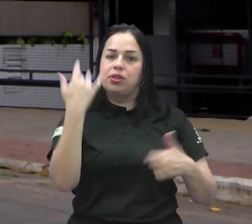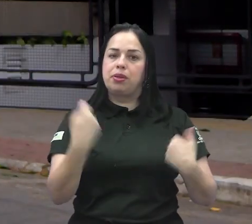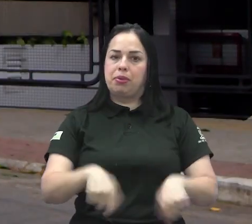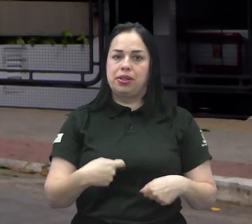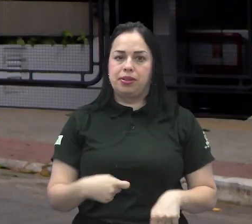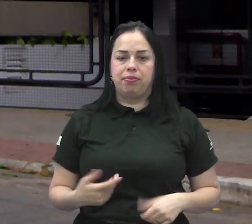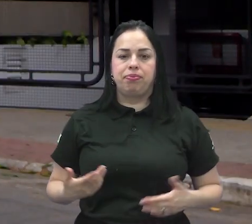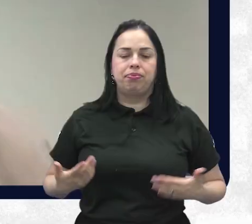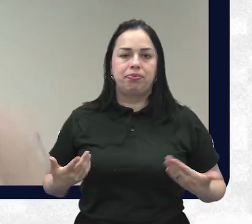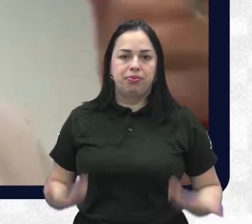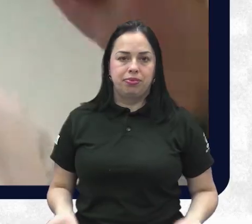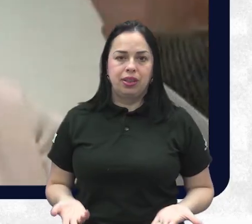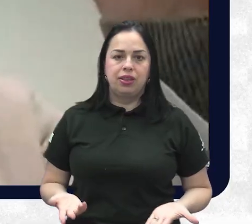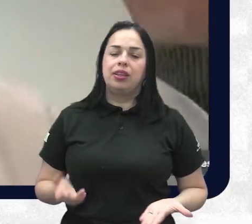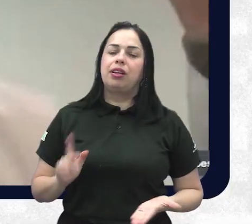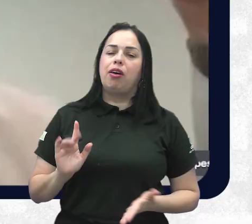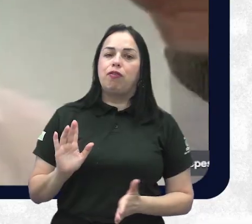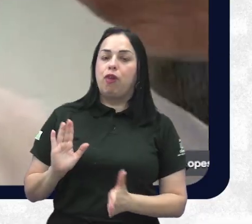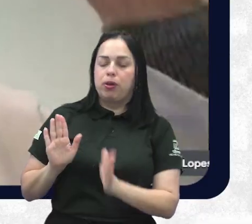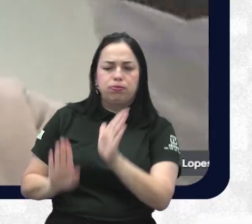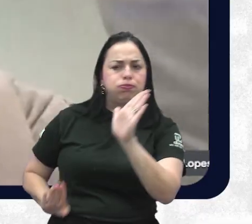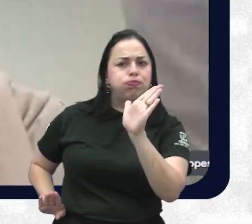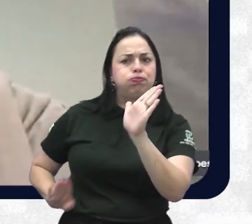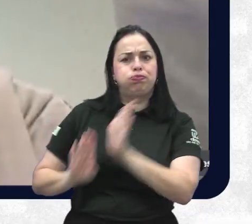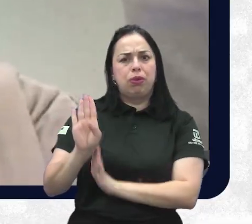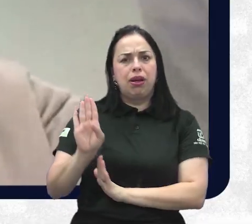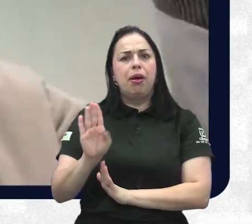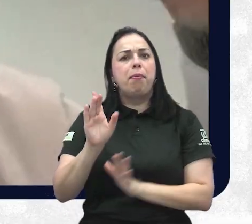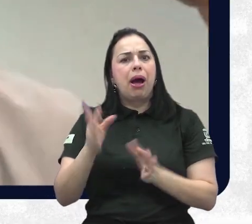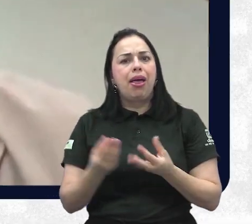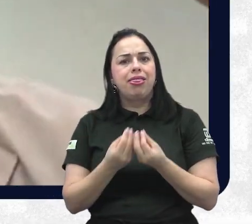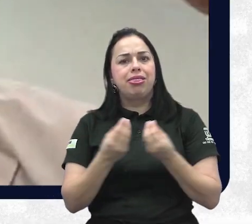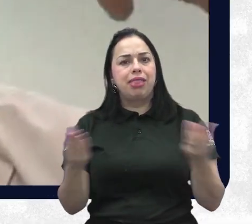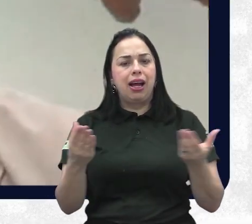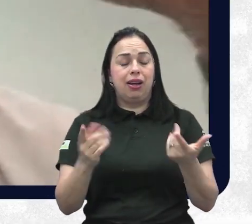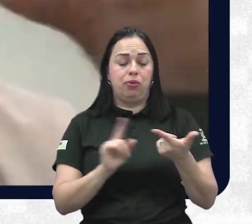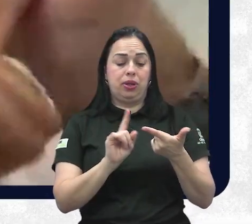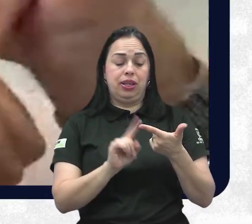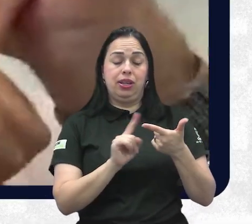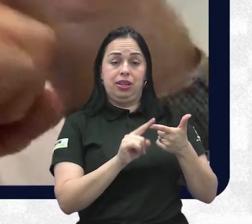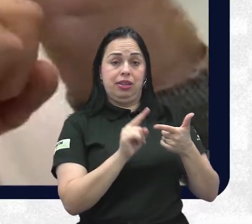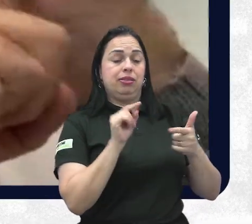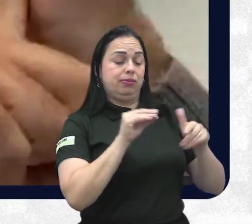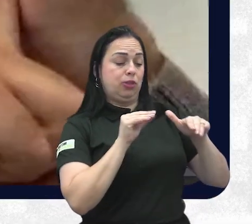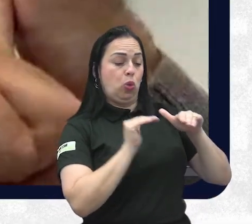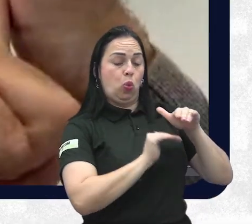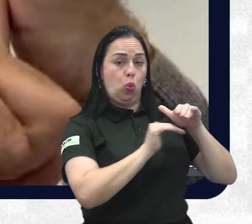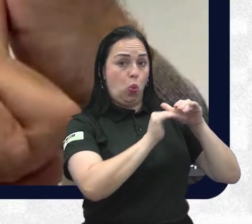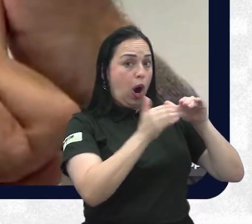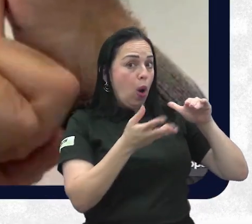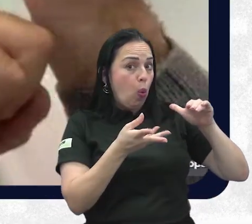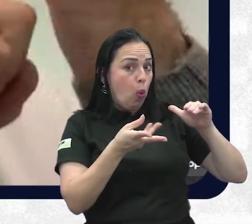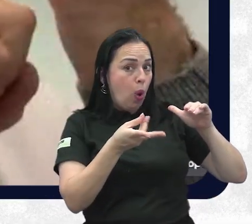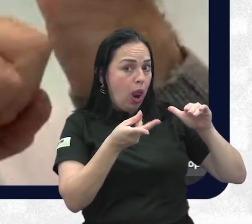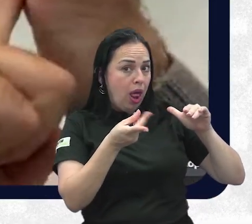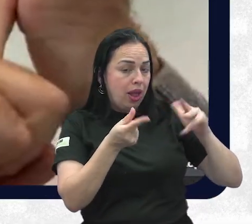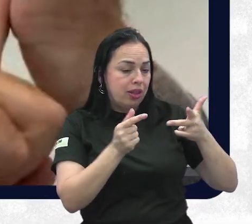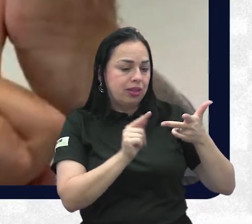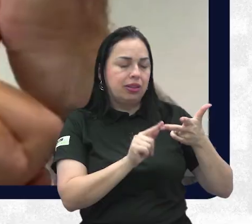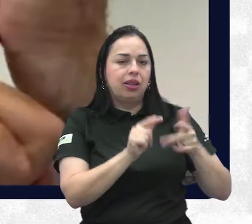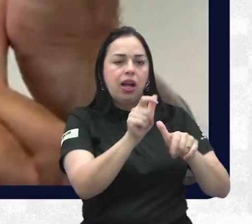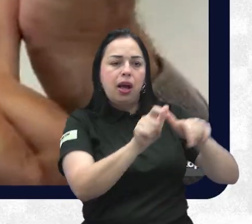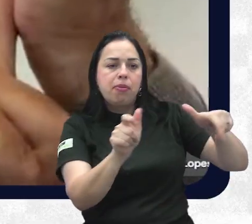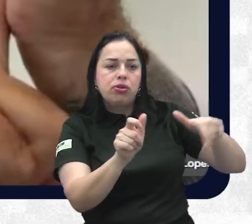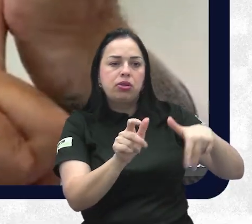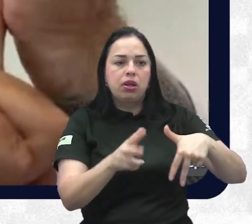que precisam. Então, isso foi um salto para garantir estoques de qualidade, para dar